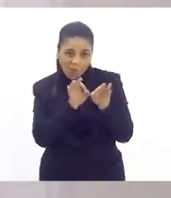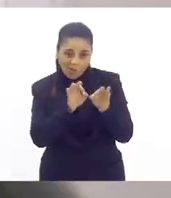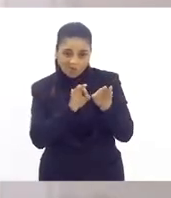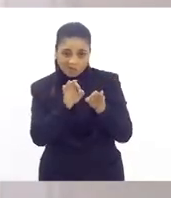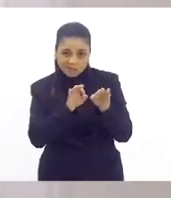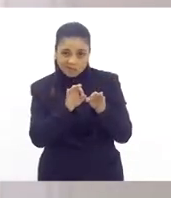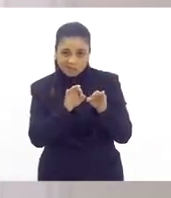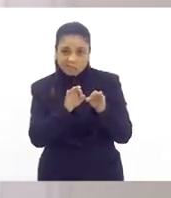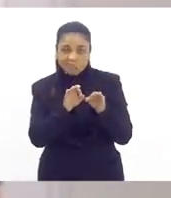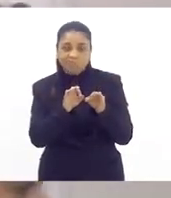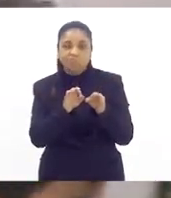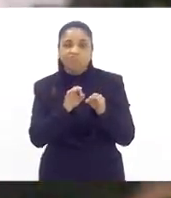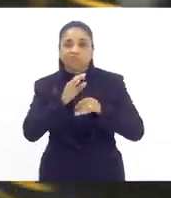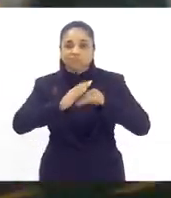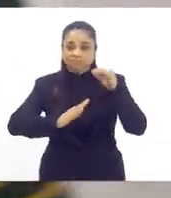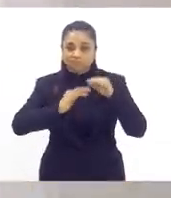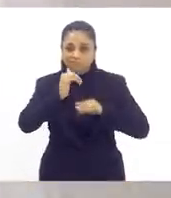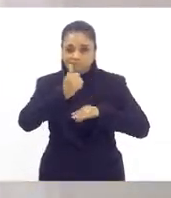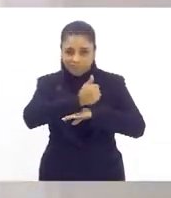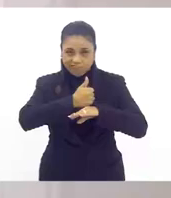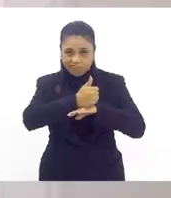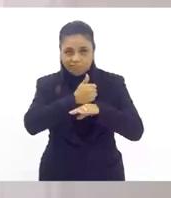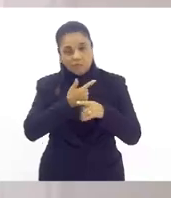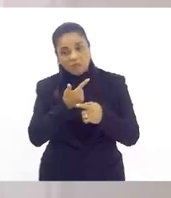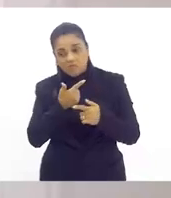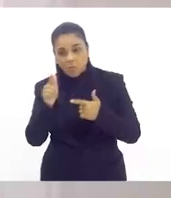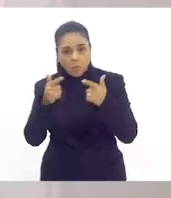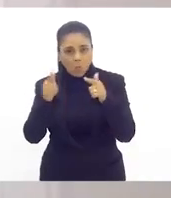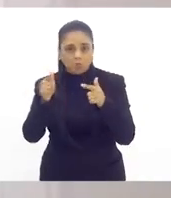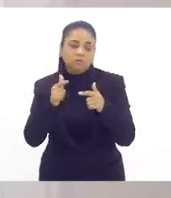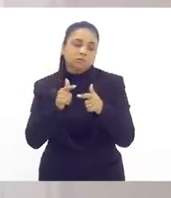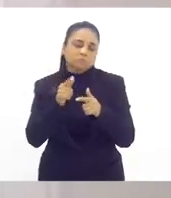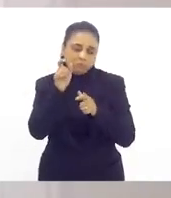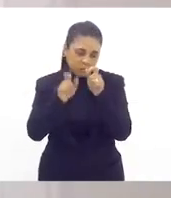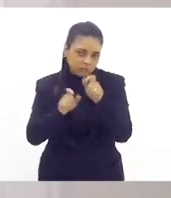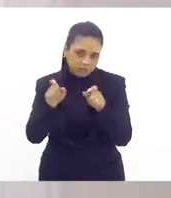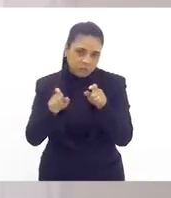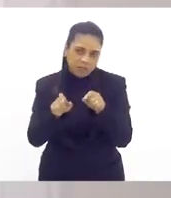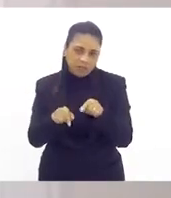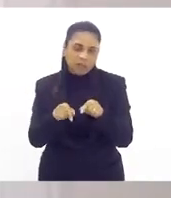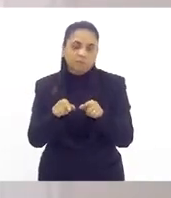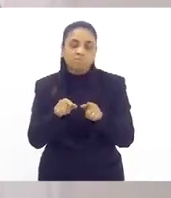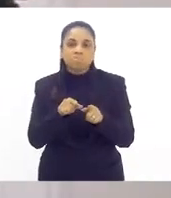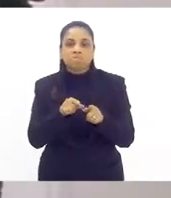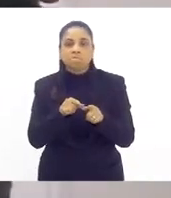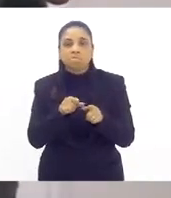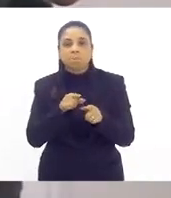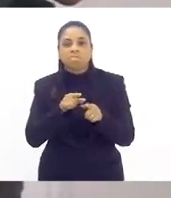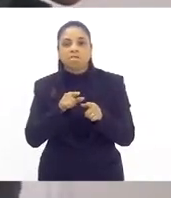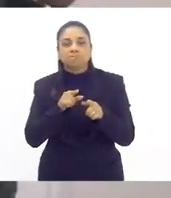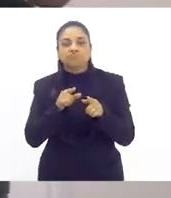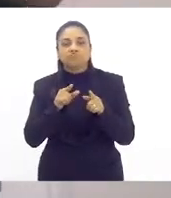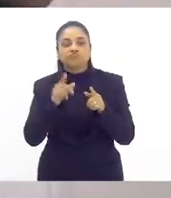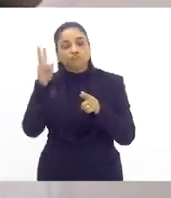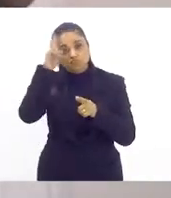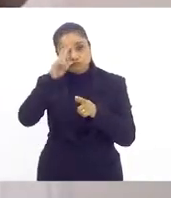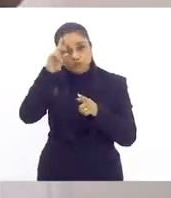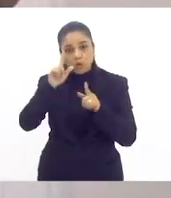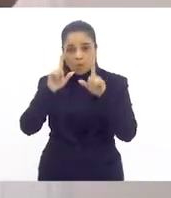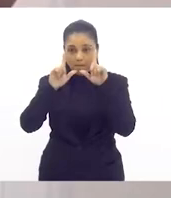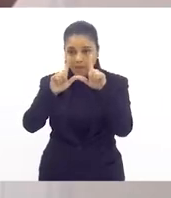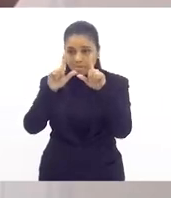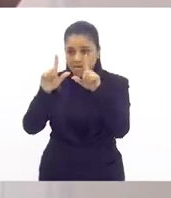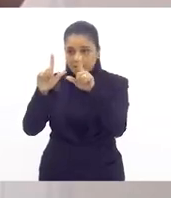a organização da categoria além de várias outras que não estão organizados nesse grupo é as histórias em quadrinhos são fundamentais para